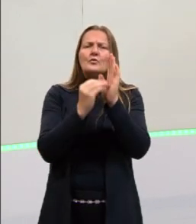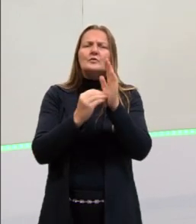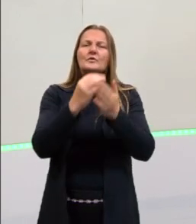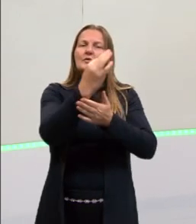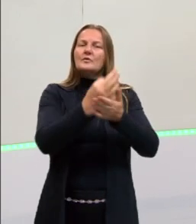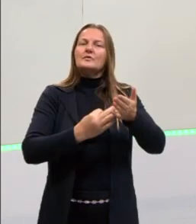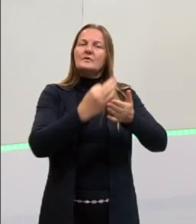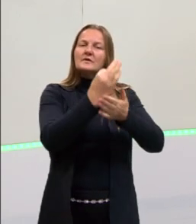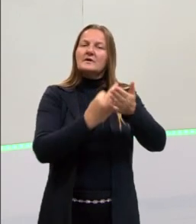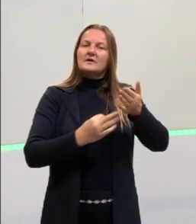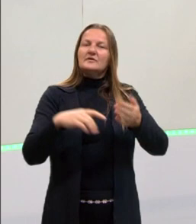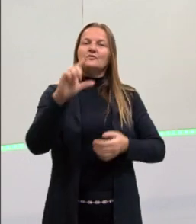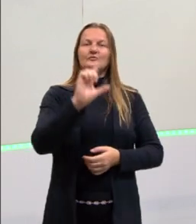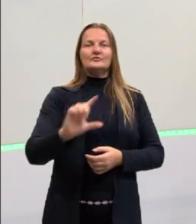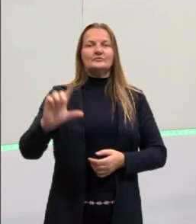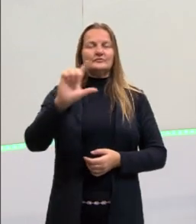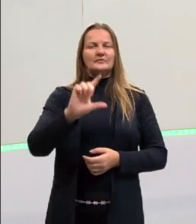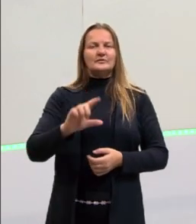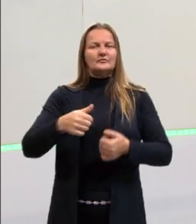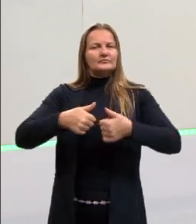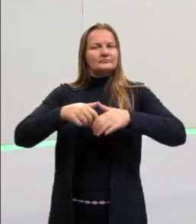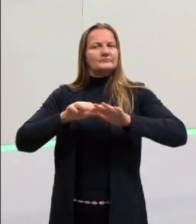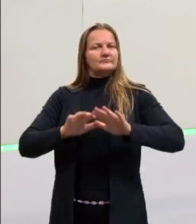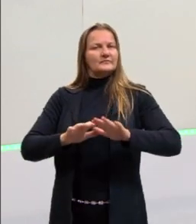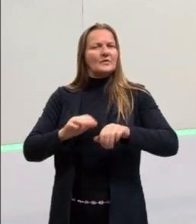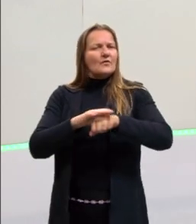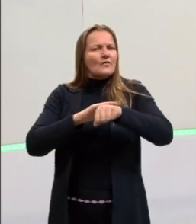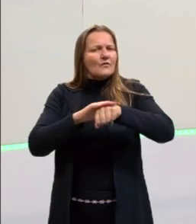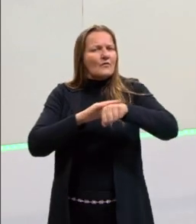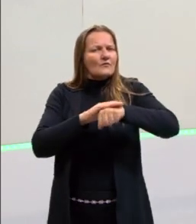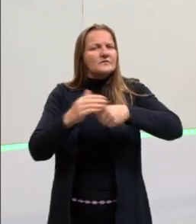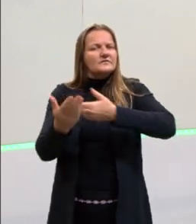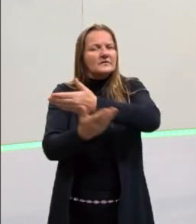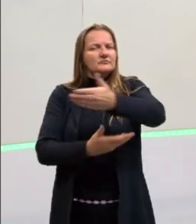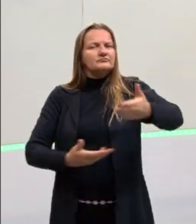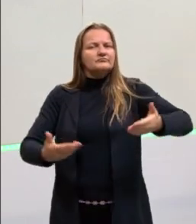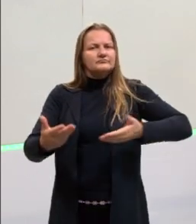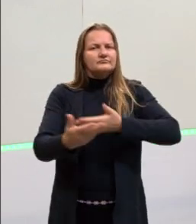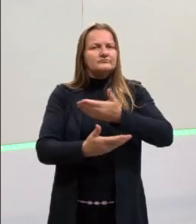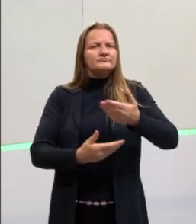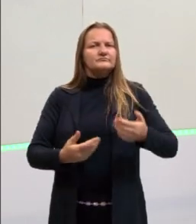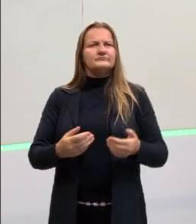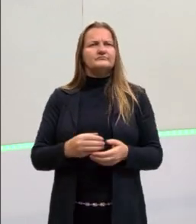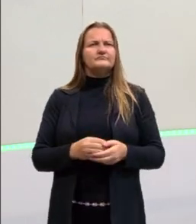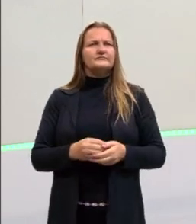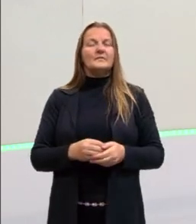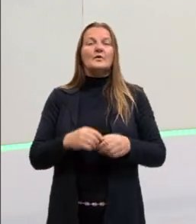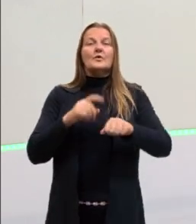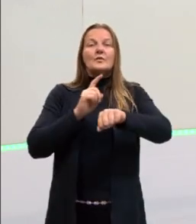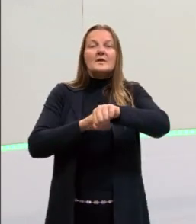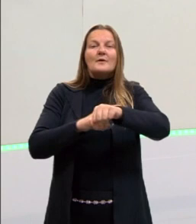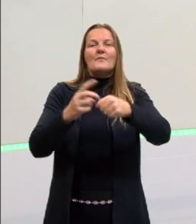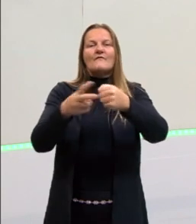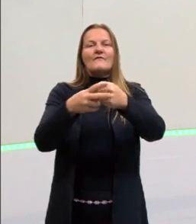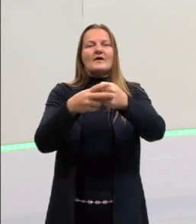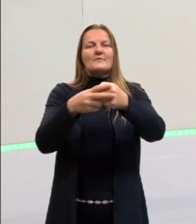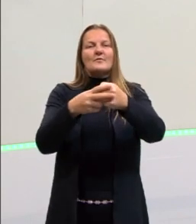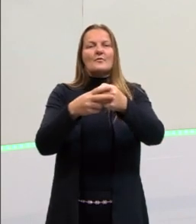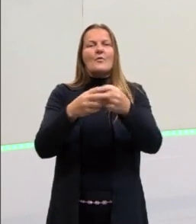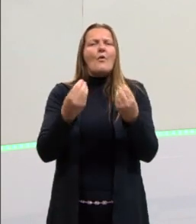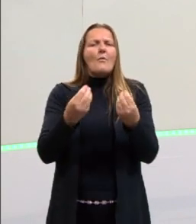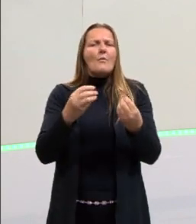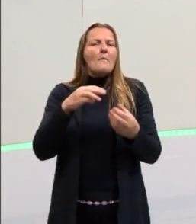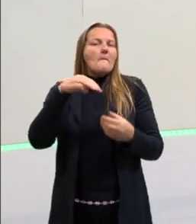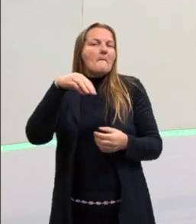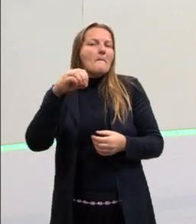texto literário e ficamos então de conversar um pouco sobre os tempos verbais né os